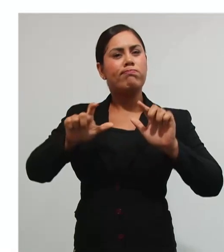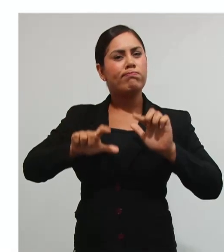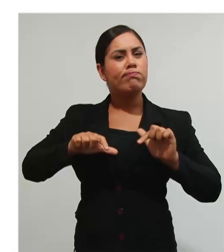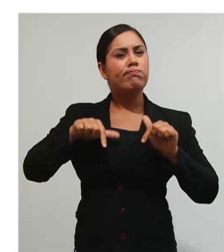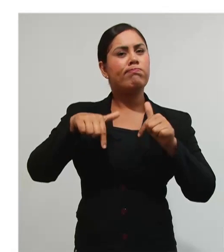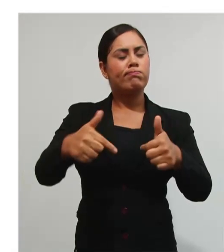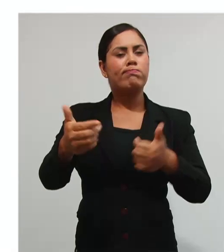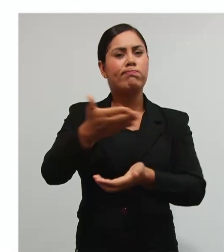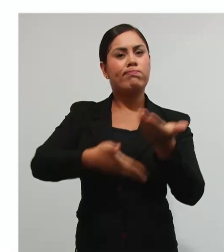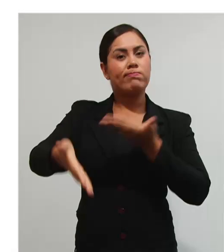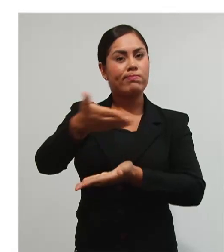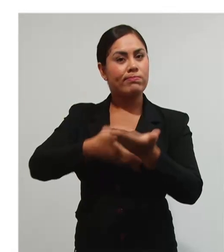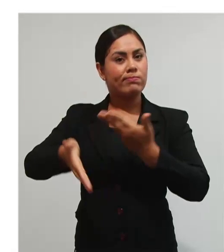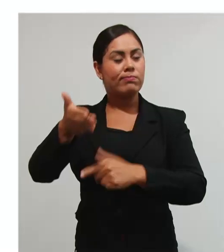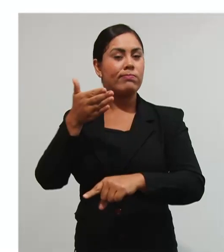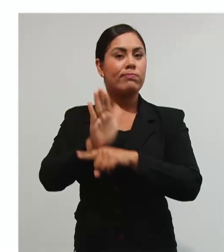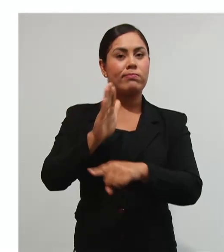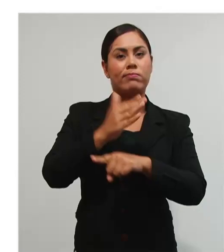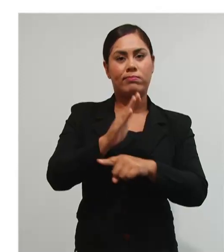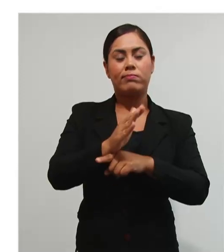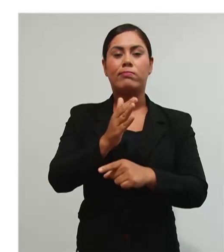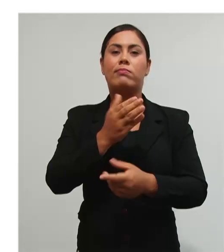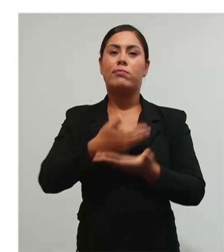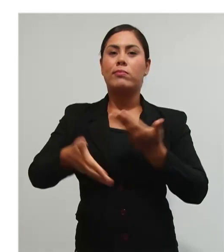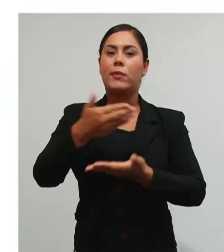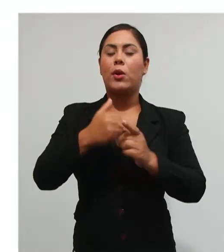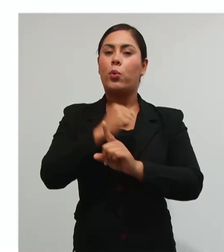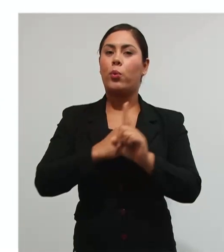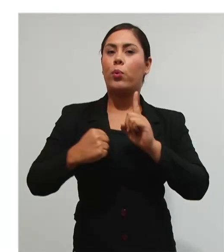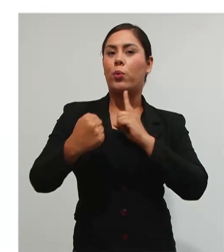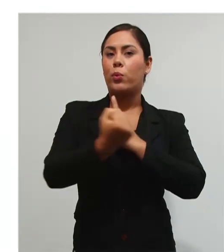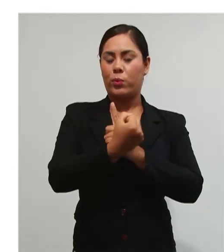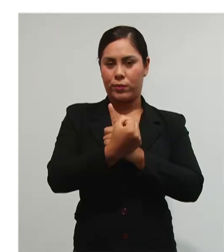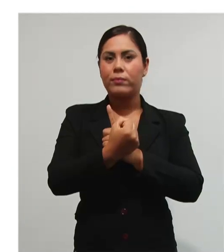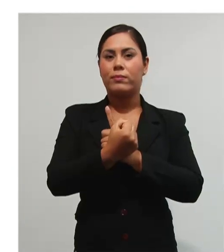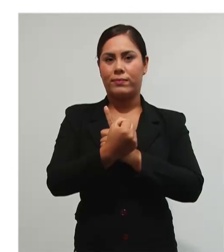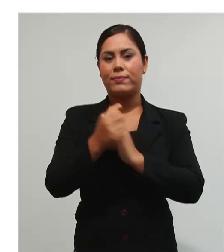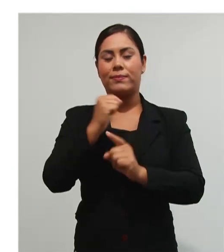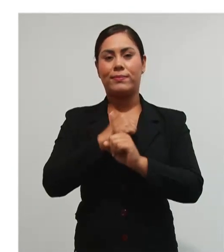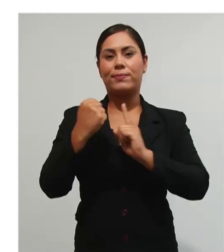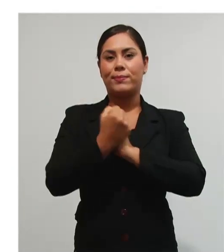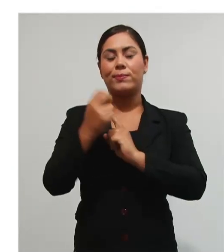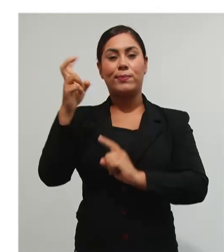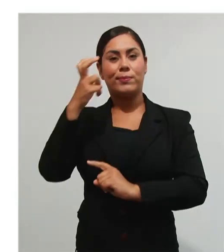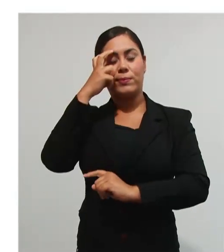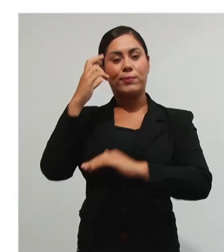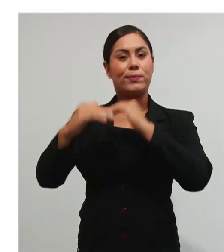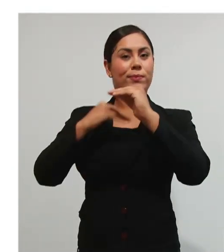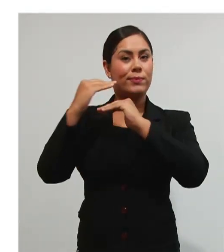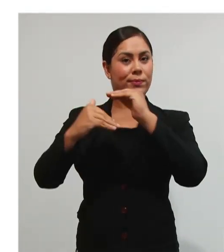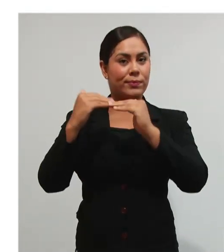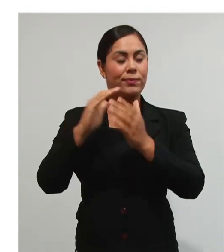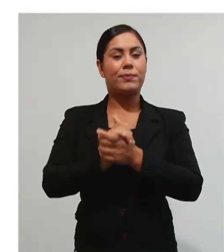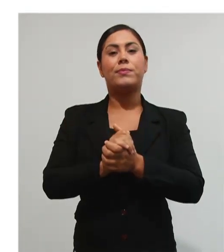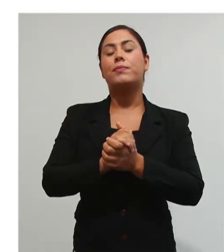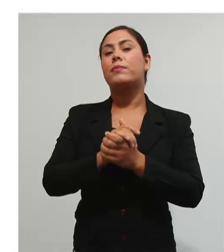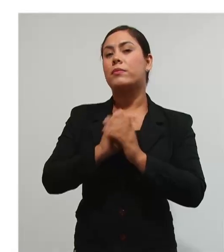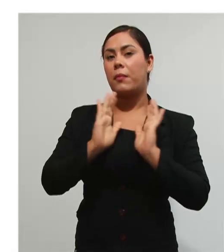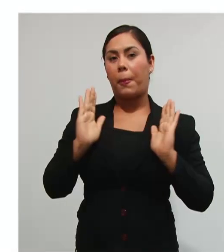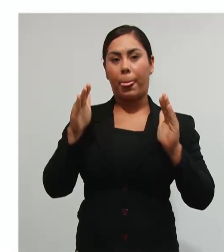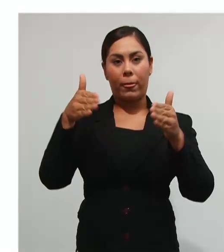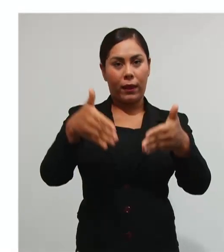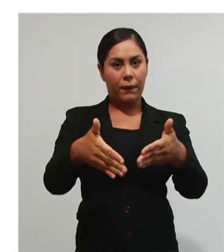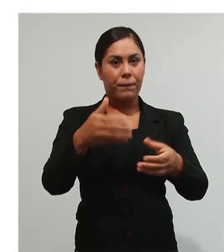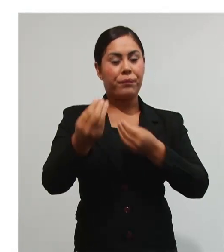a colaboração e a interação social e sociocultural. Na abordagem